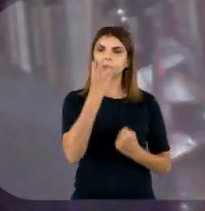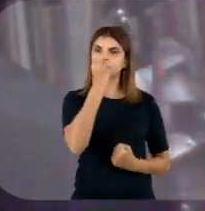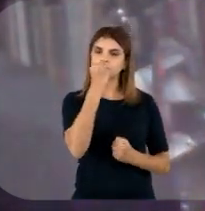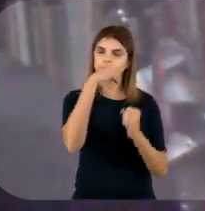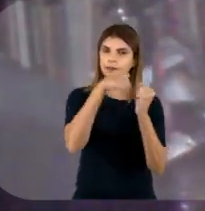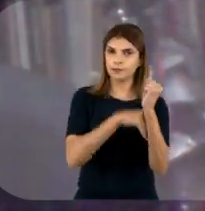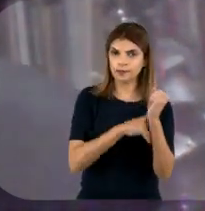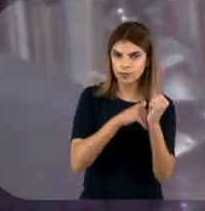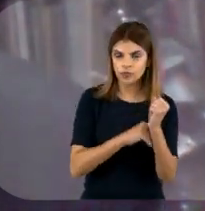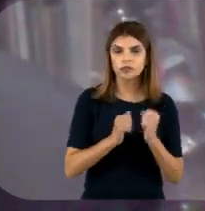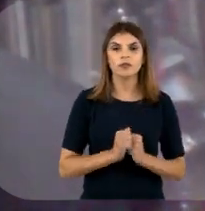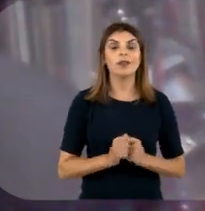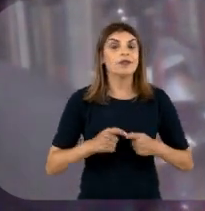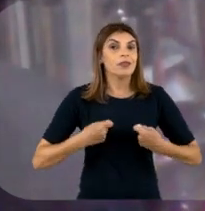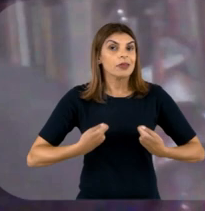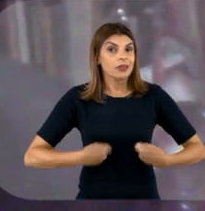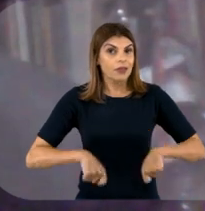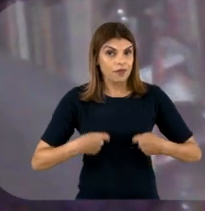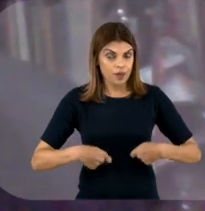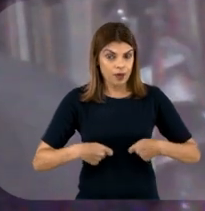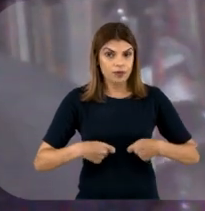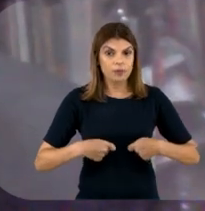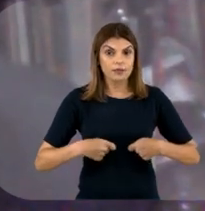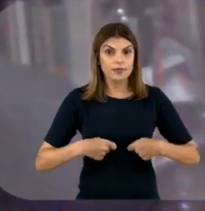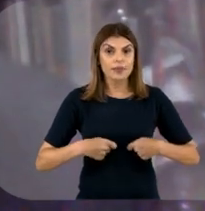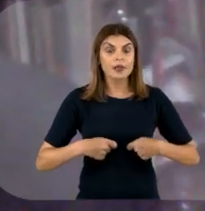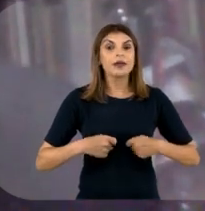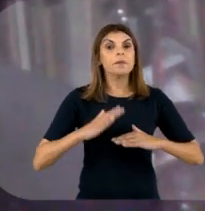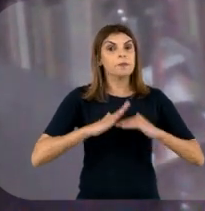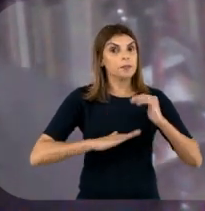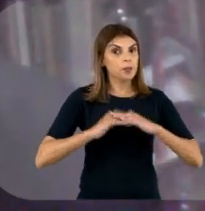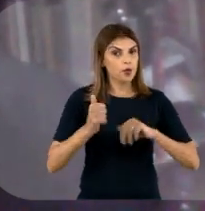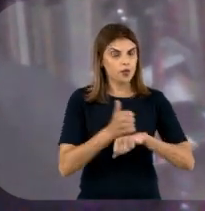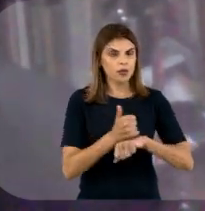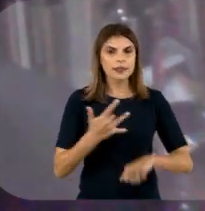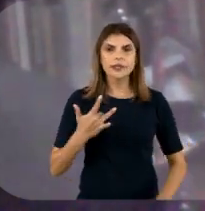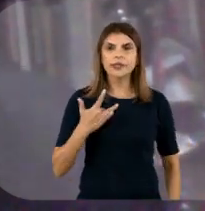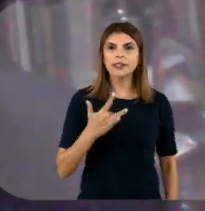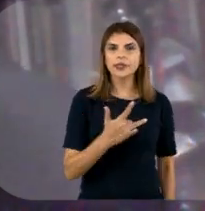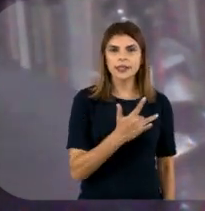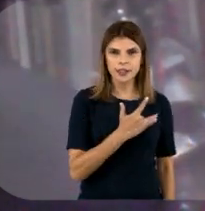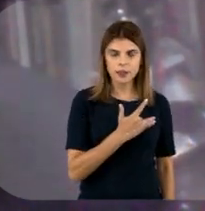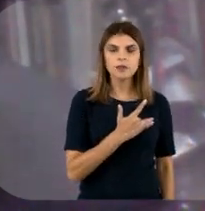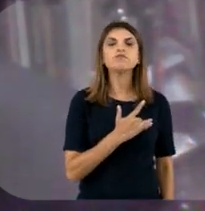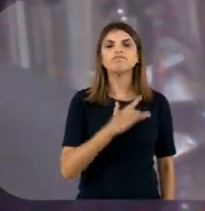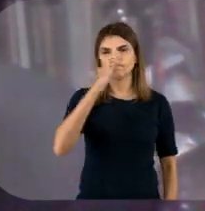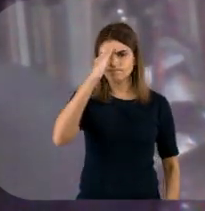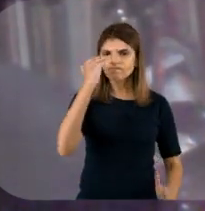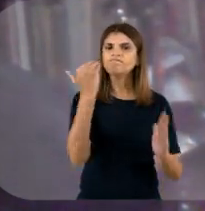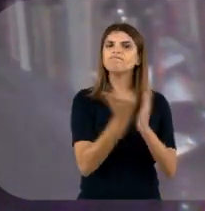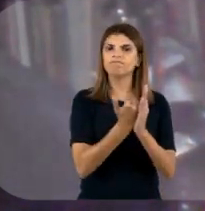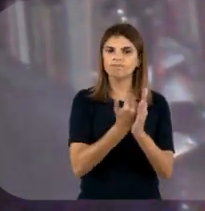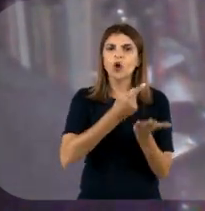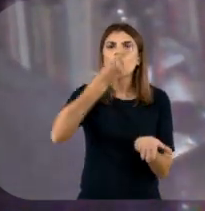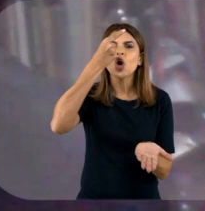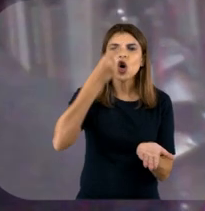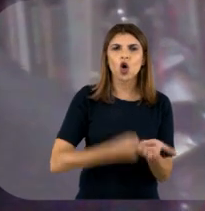do sigilo. Portanto, o dever dos profissionais de saúde é o dever